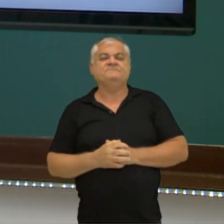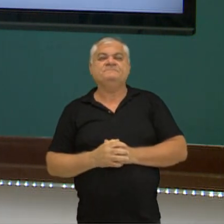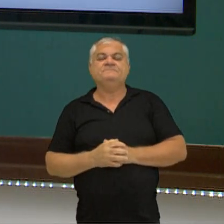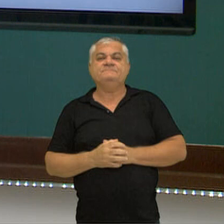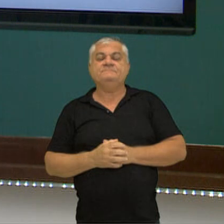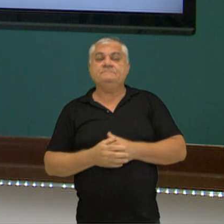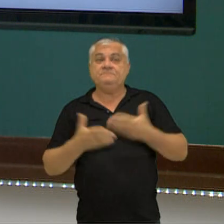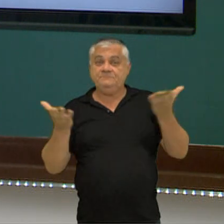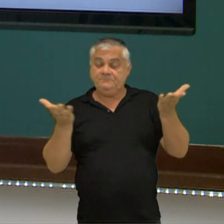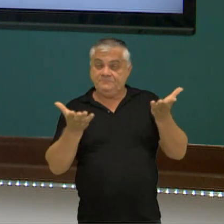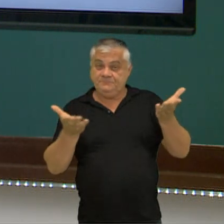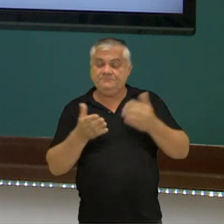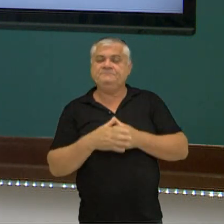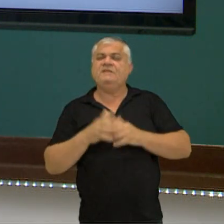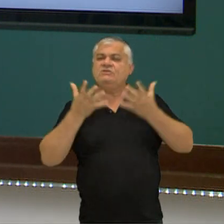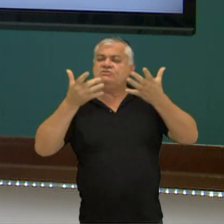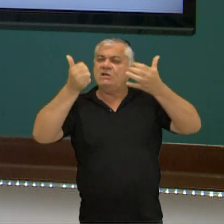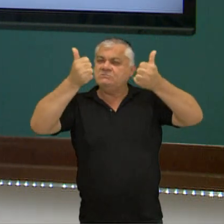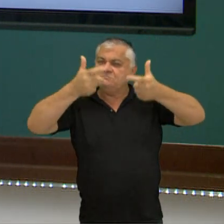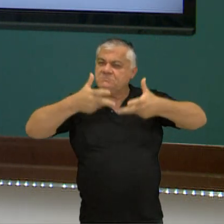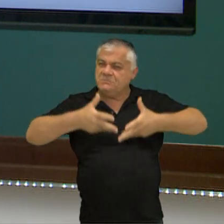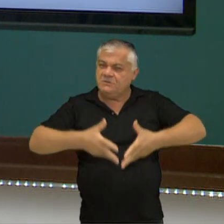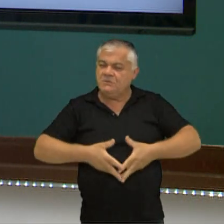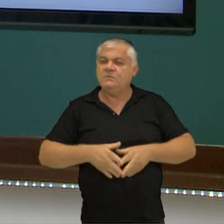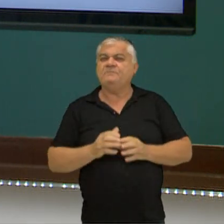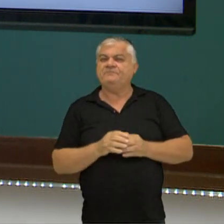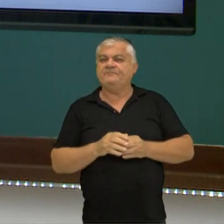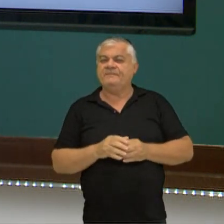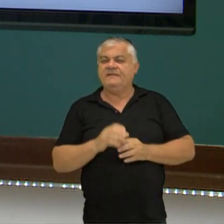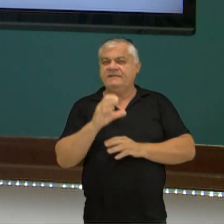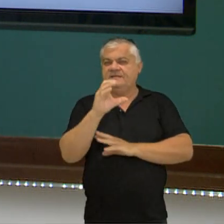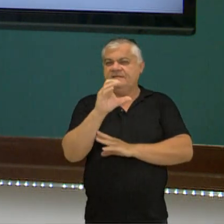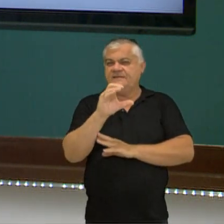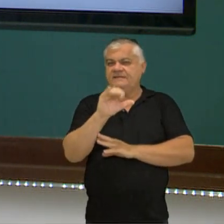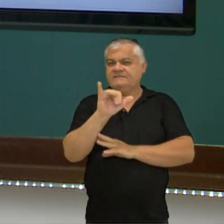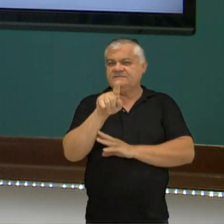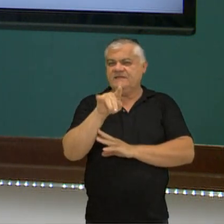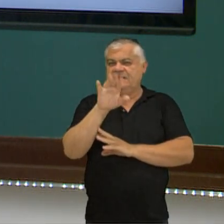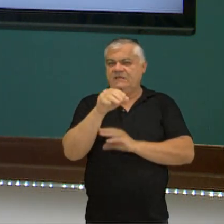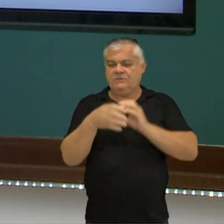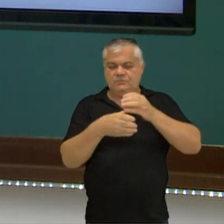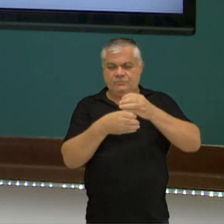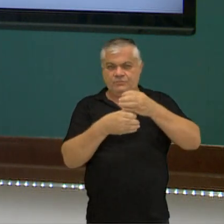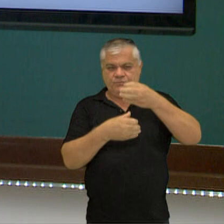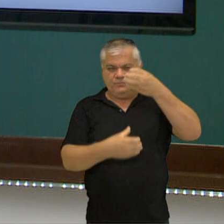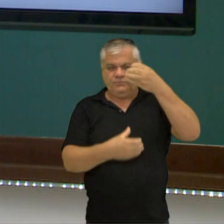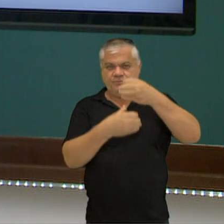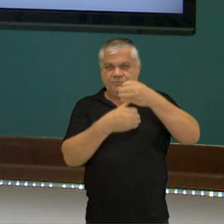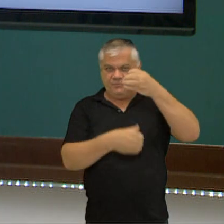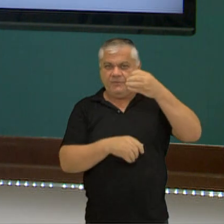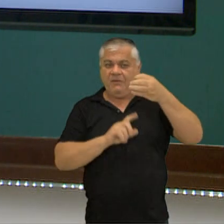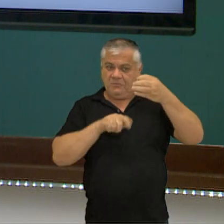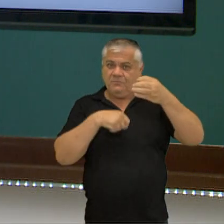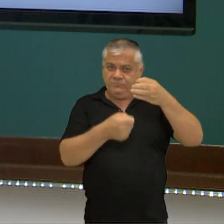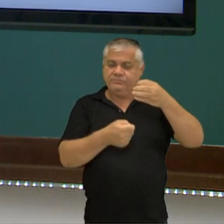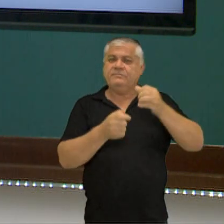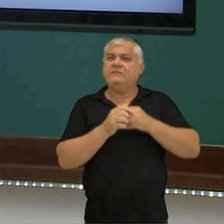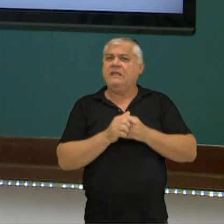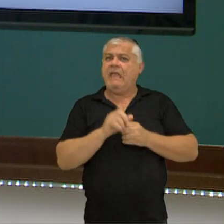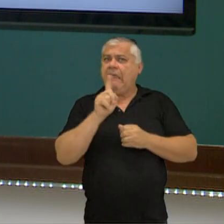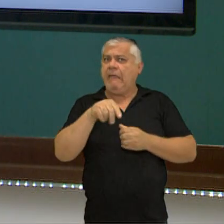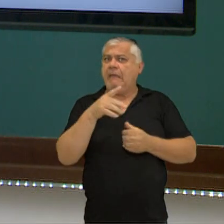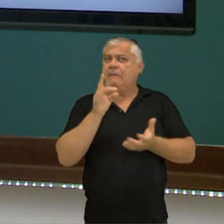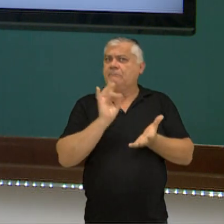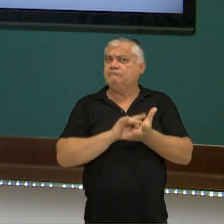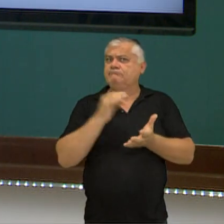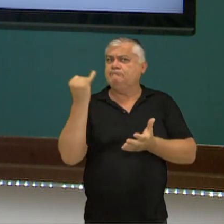Então agora, como eu comentei com vocês, o cilindro é uma figura de revolução, ou